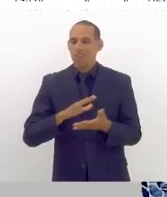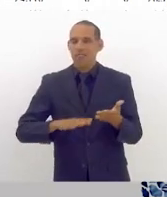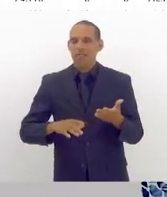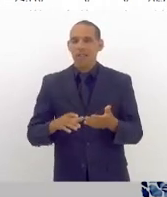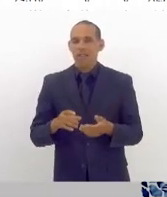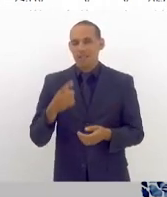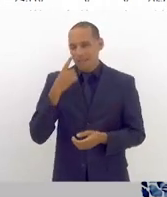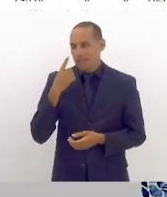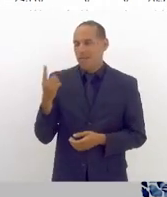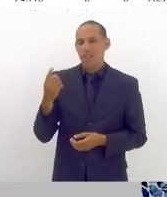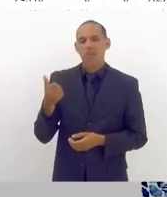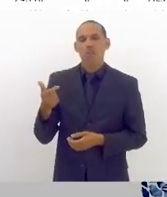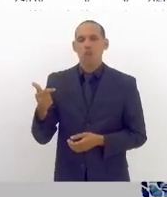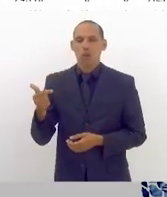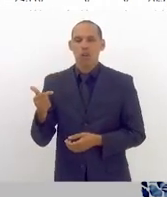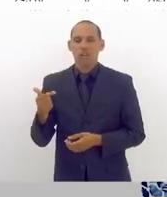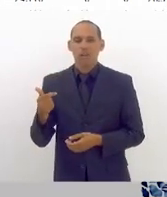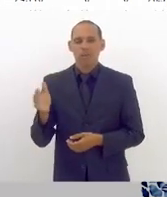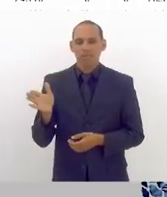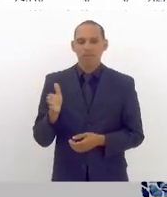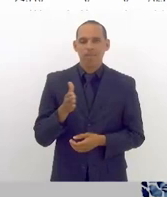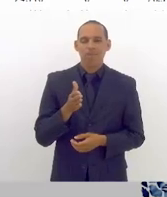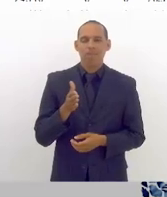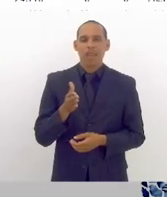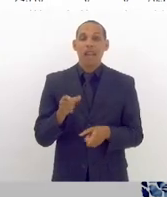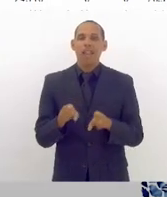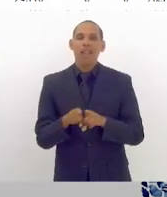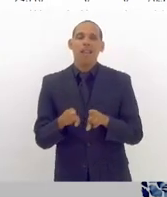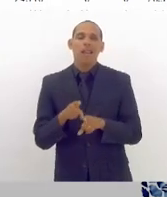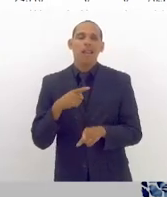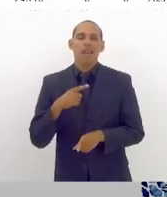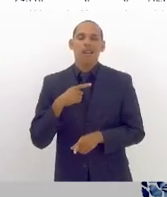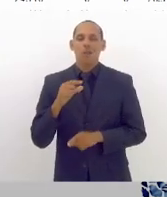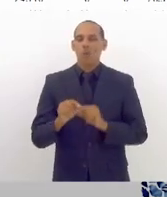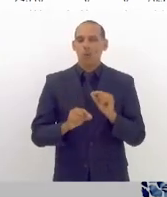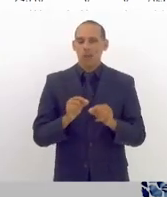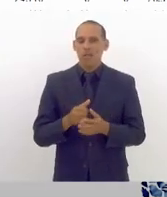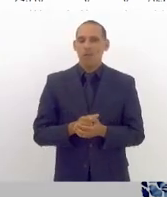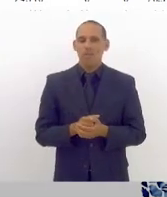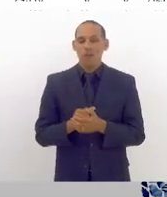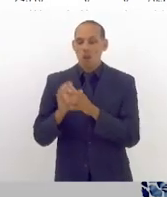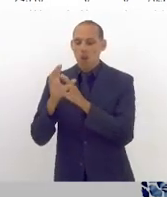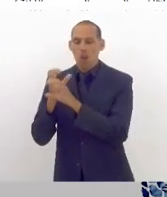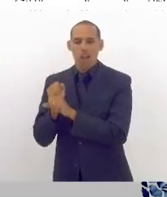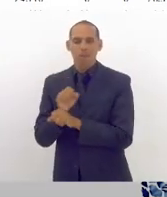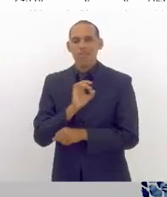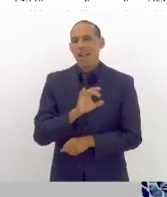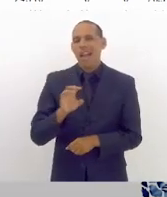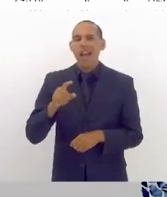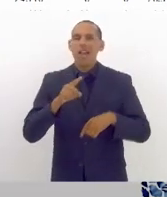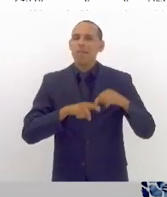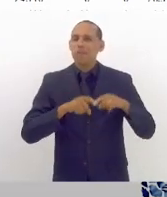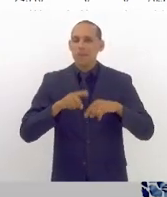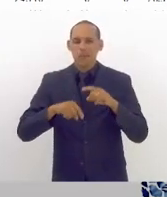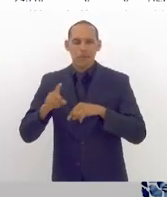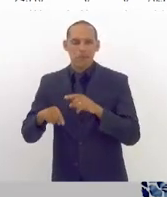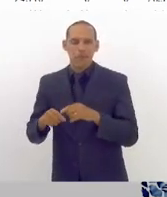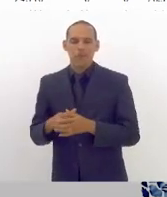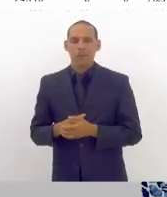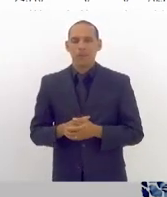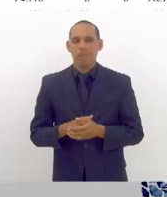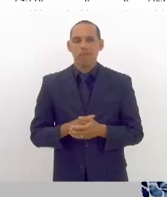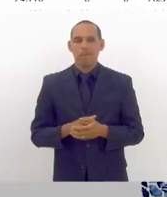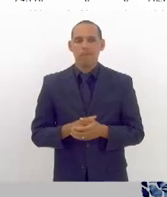pode ir também tem nós vamos ter a o total por produto demandado